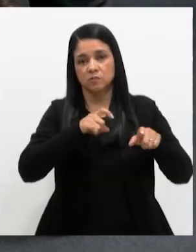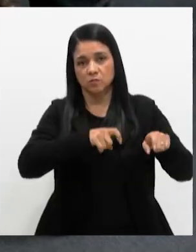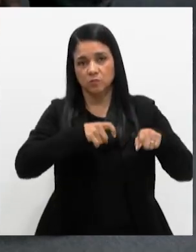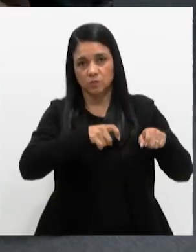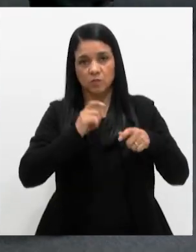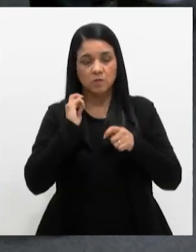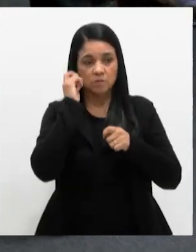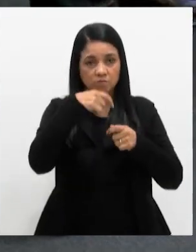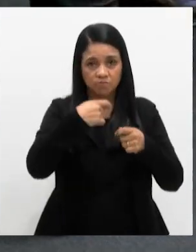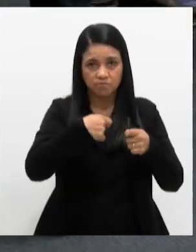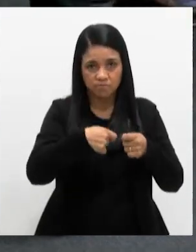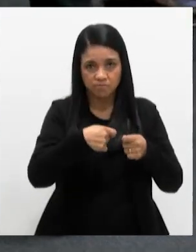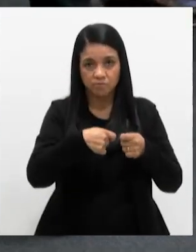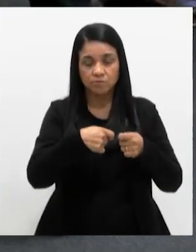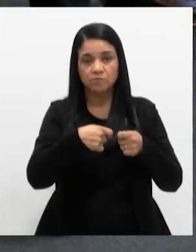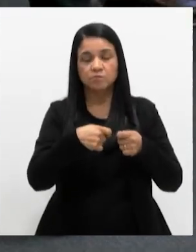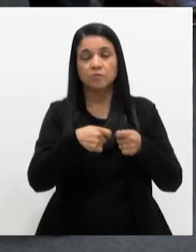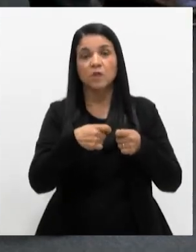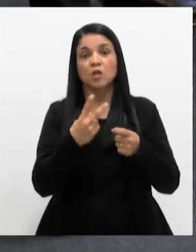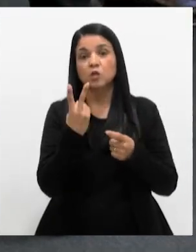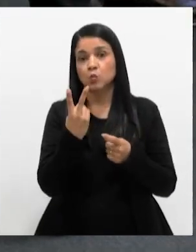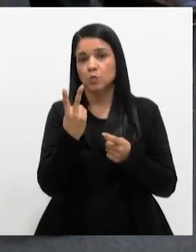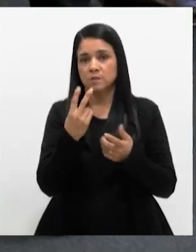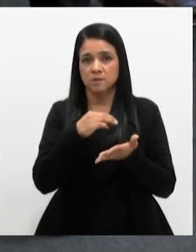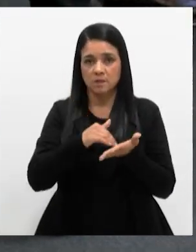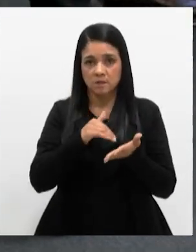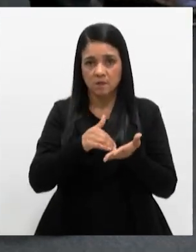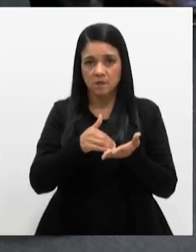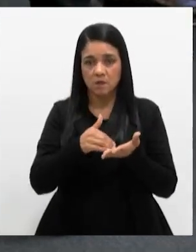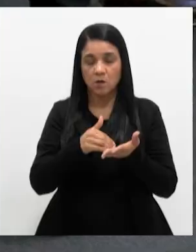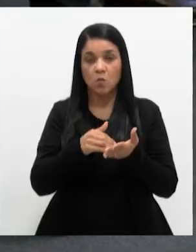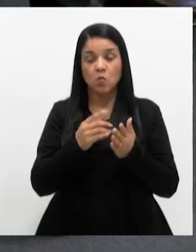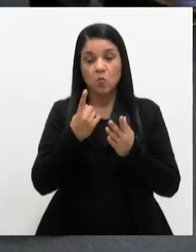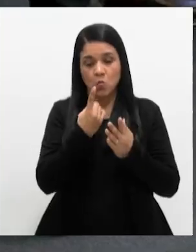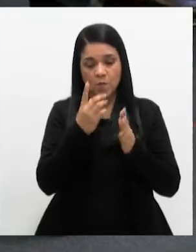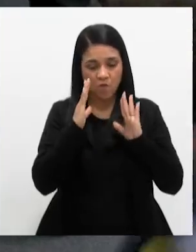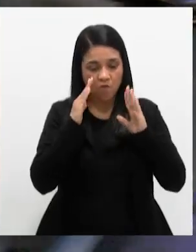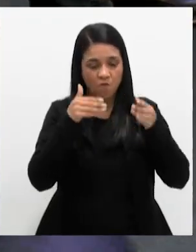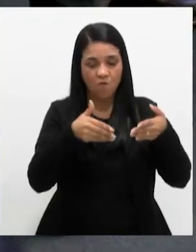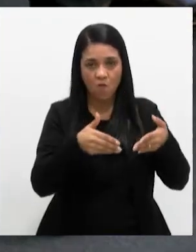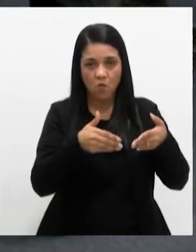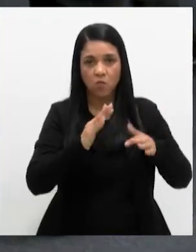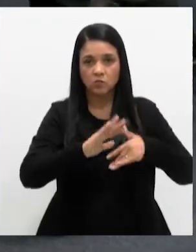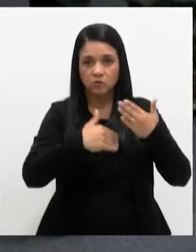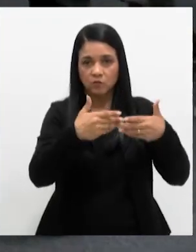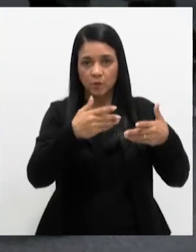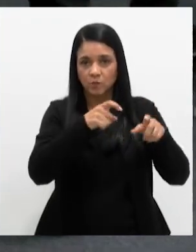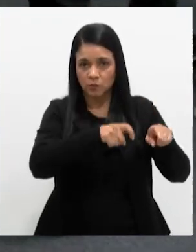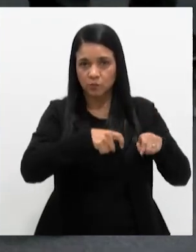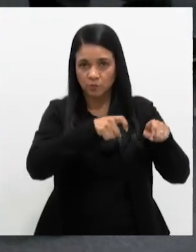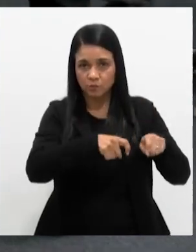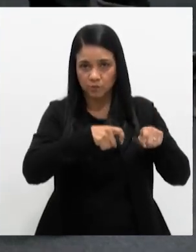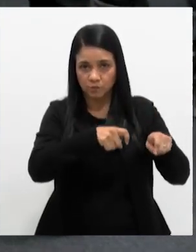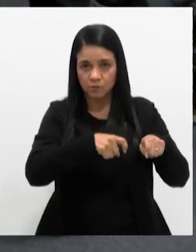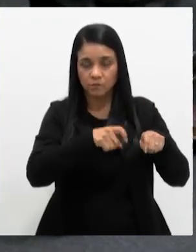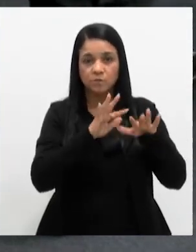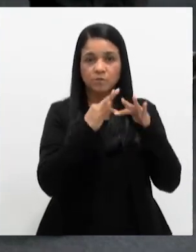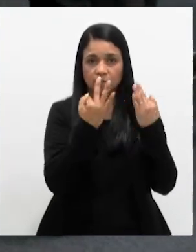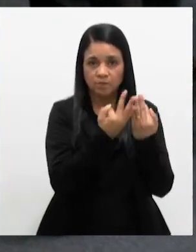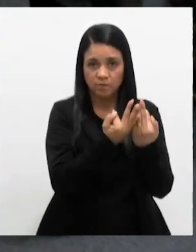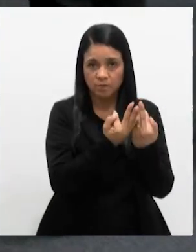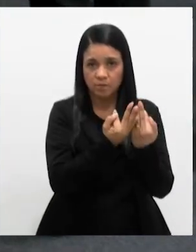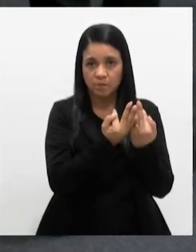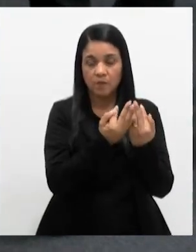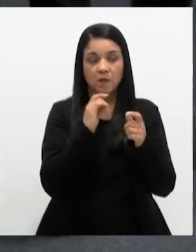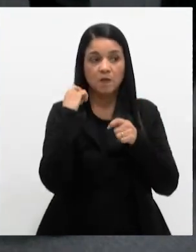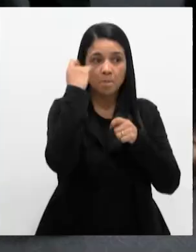Pesca e Abastecimento em duas secretarias, uma com foco no desenvolvimento do interior, agricultura familiar